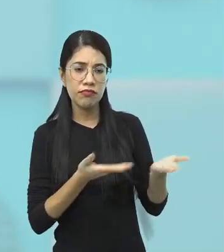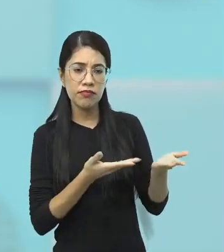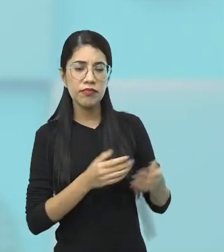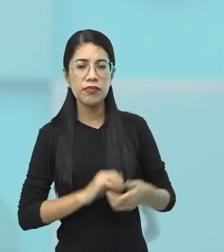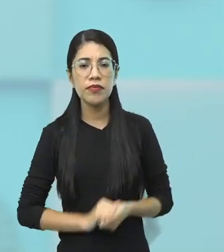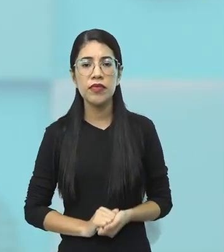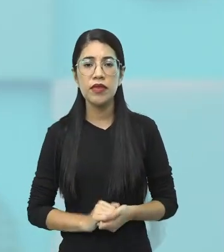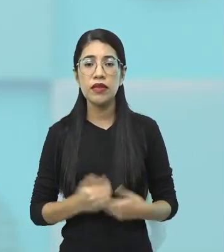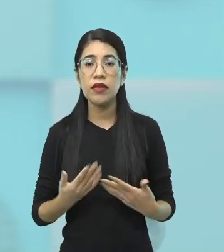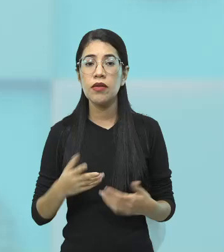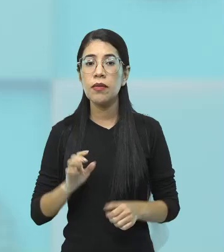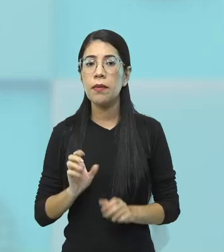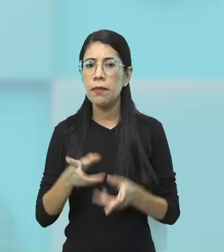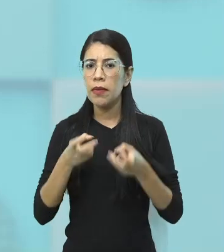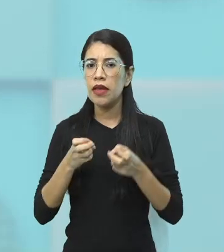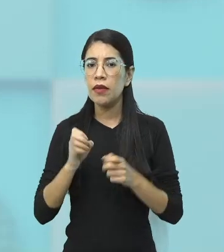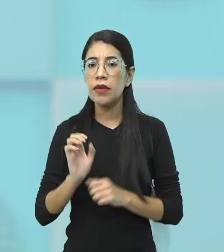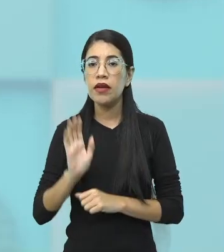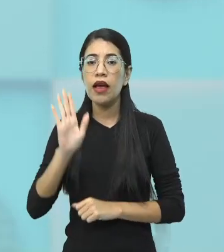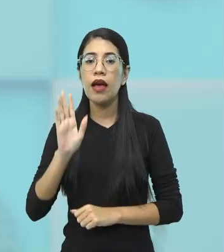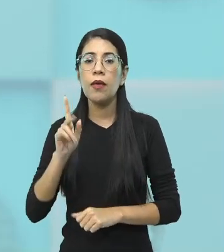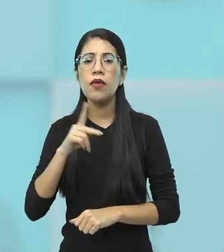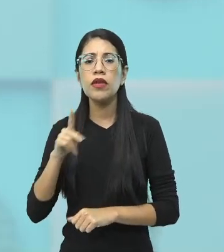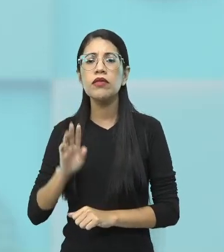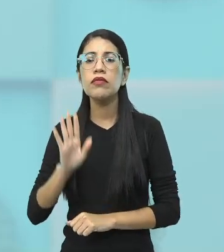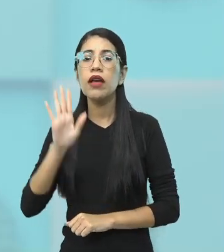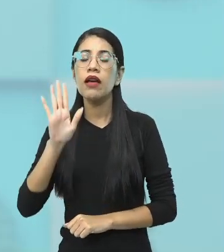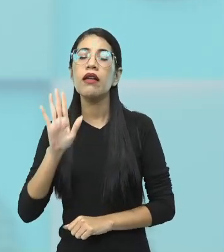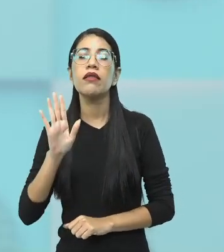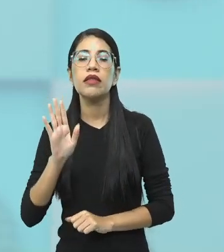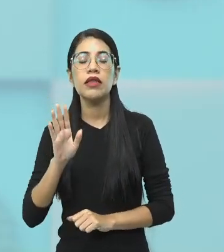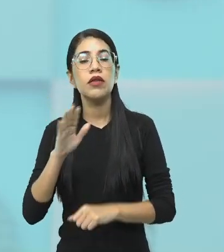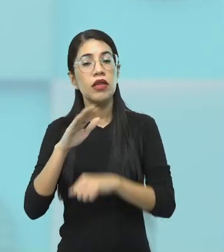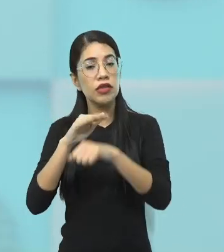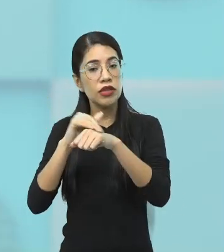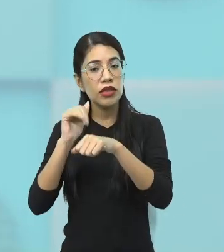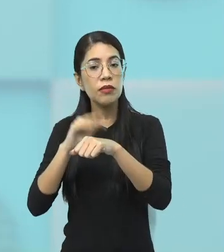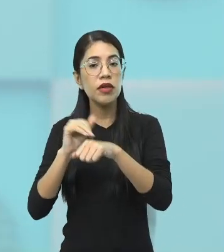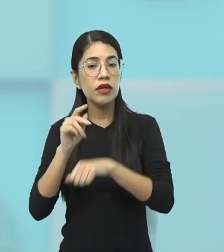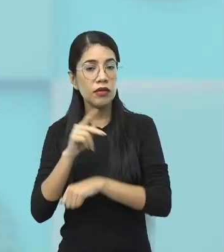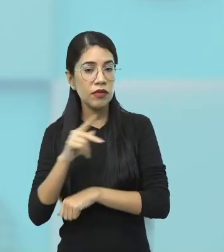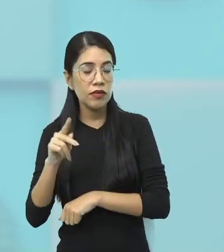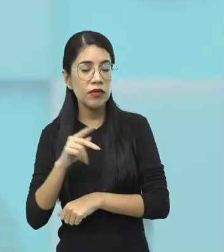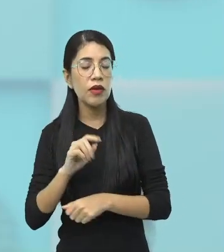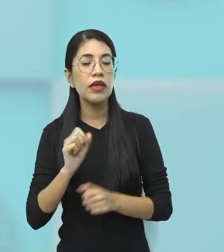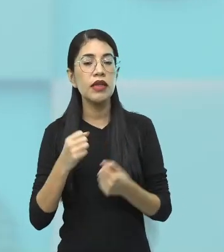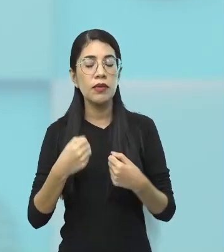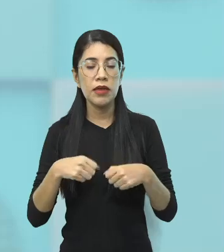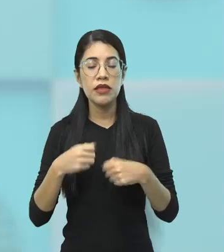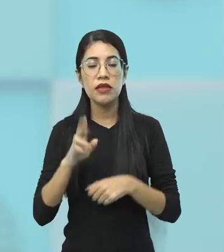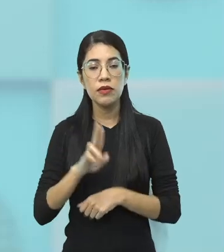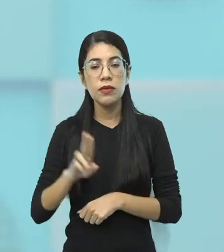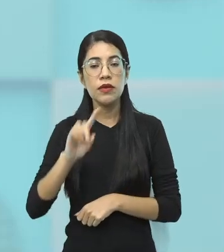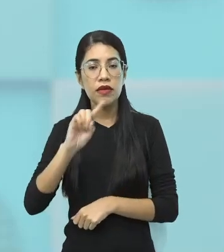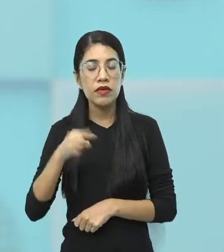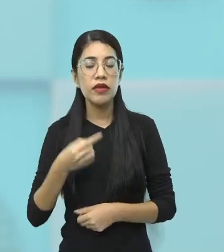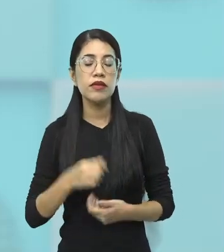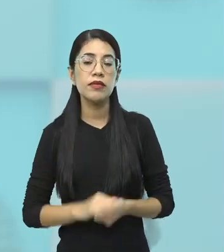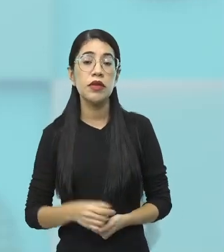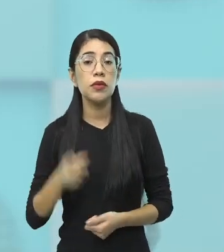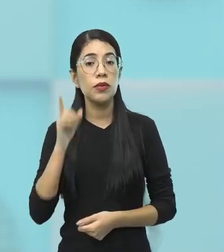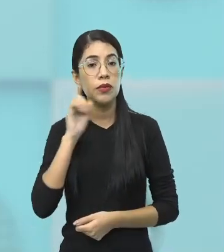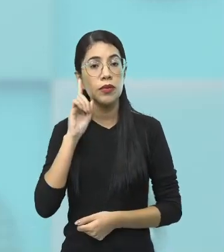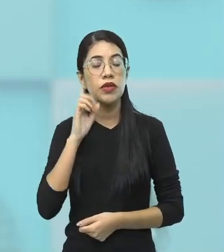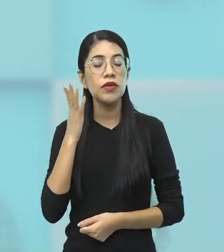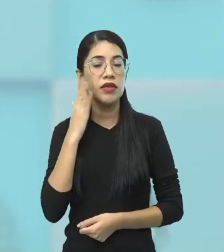que, ó, professora, você está chamando a professora. Então, vai ter o quê? Uma vírgula, tá? Todo dia, certeza